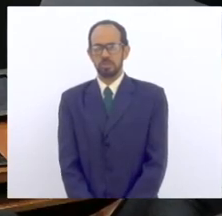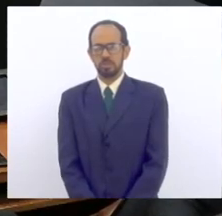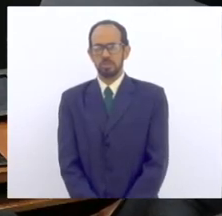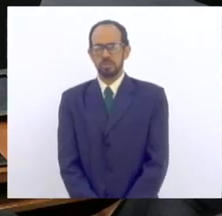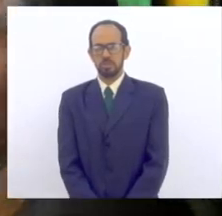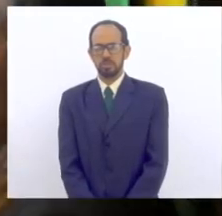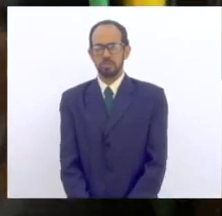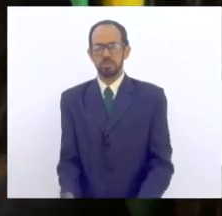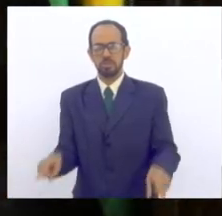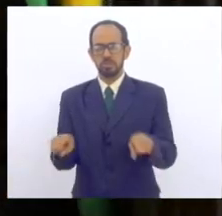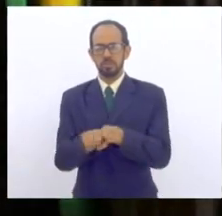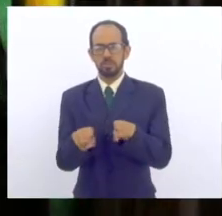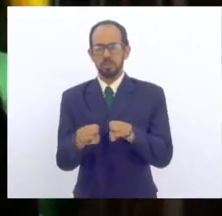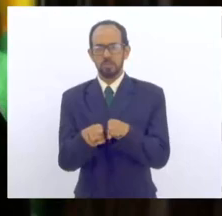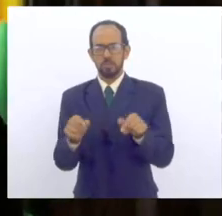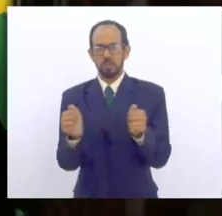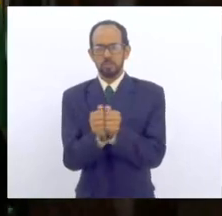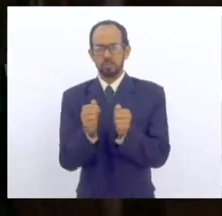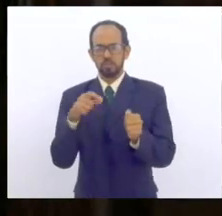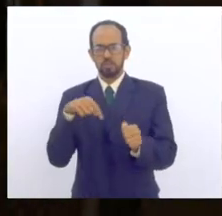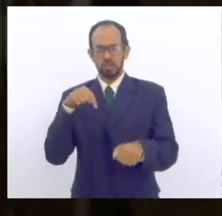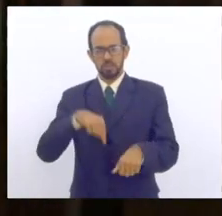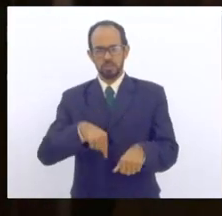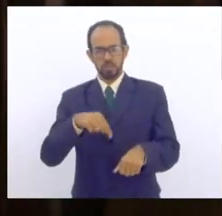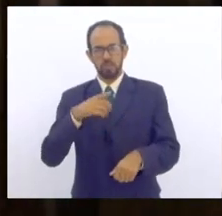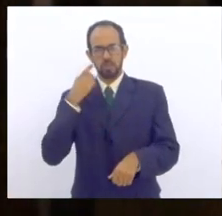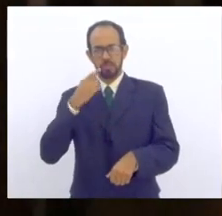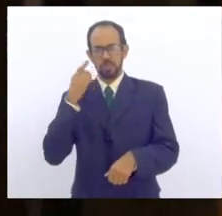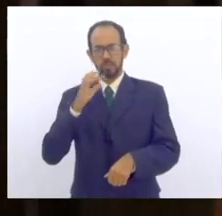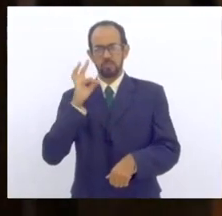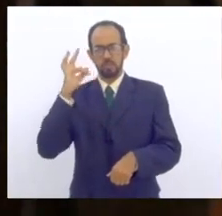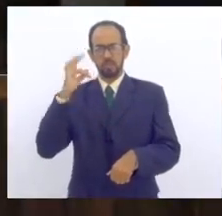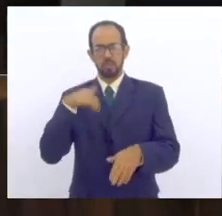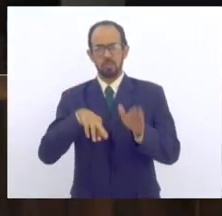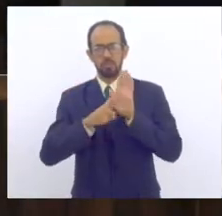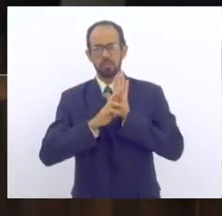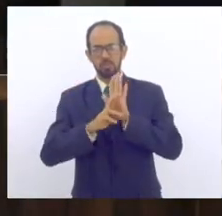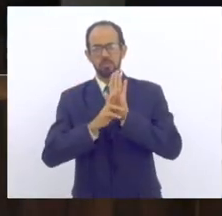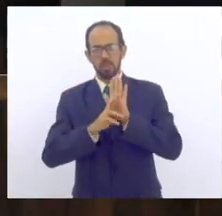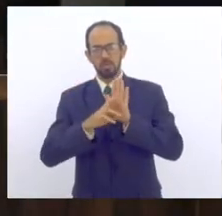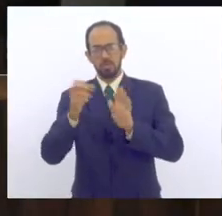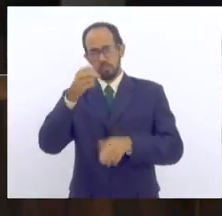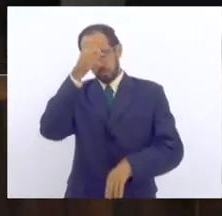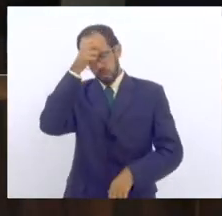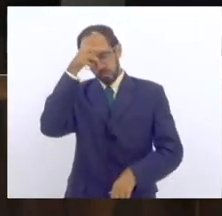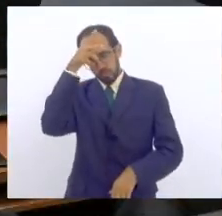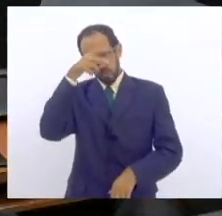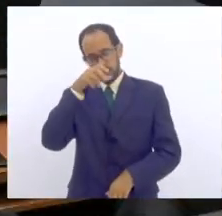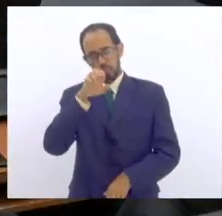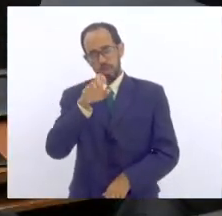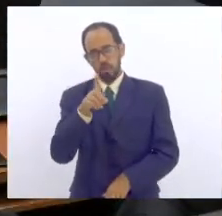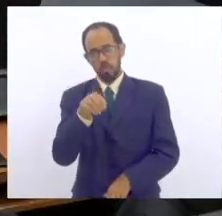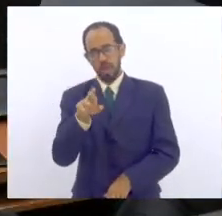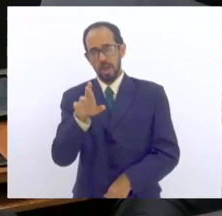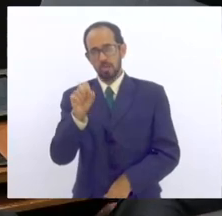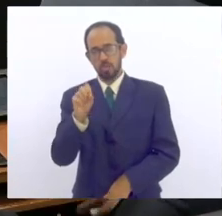também prestar a mesa conosco deputado federal representando o prefeito Eduardo Paes Marcelo calero